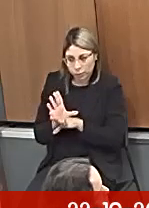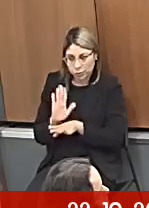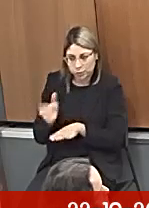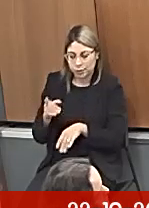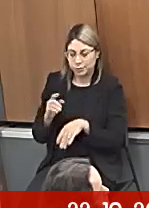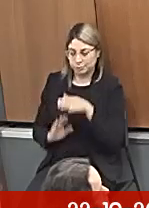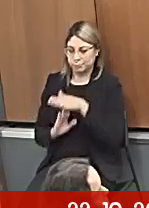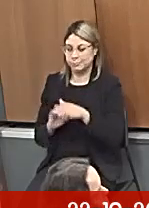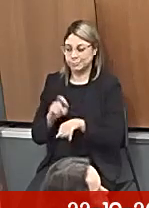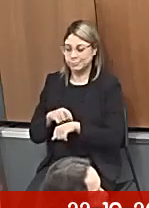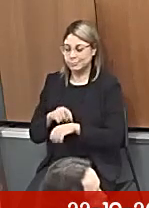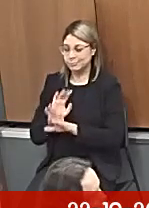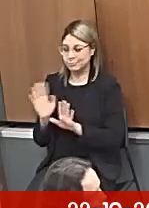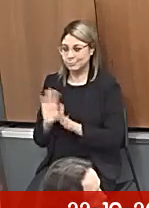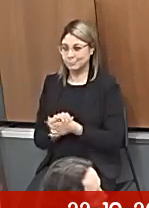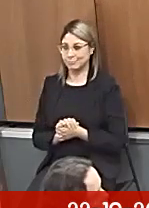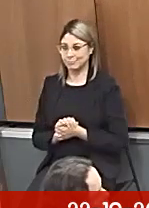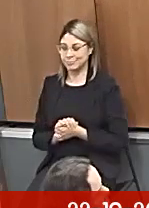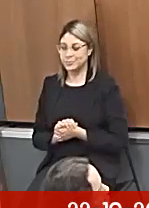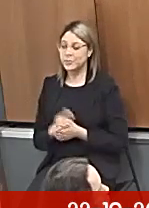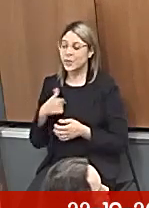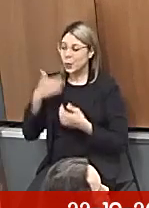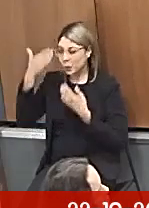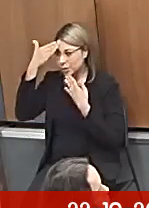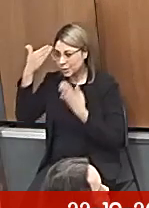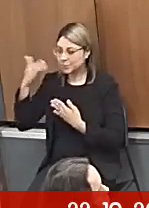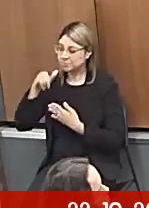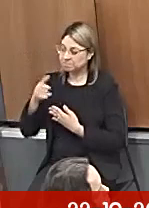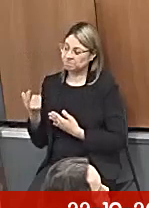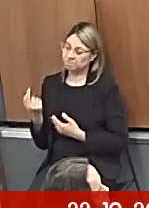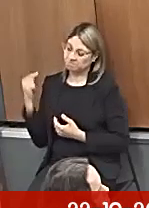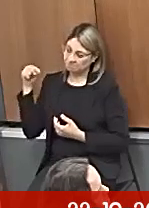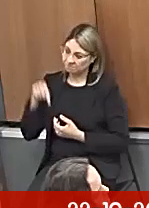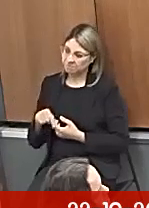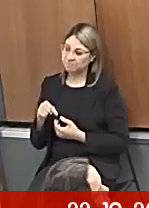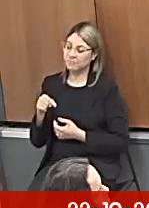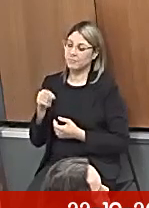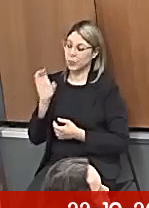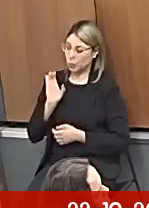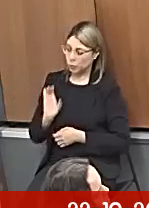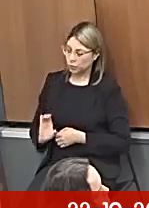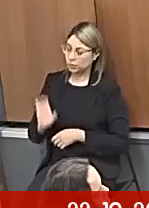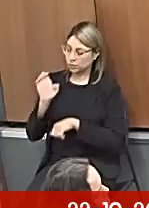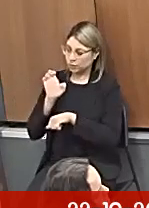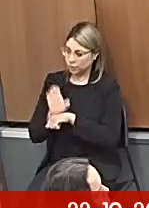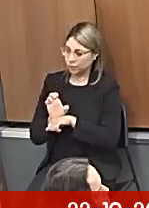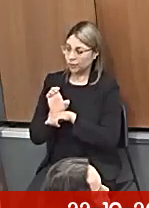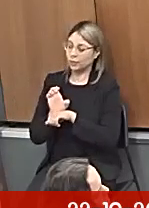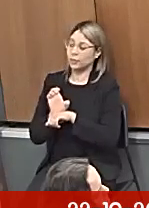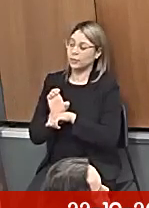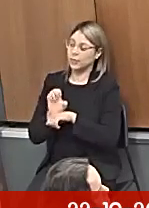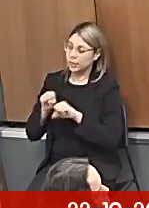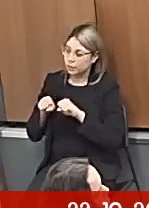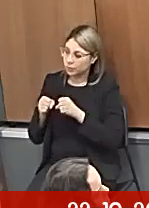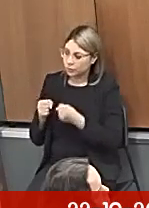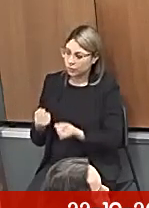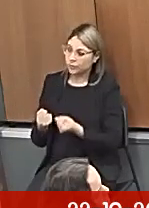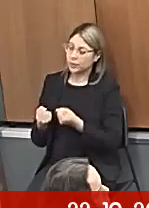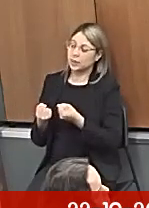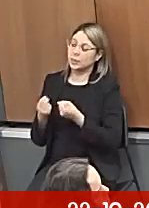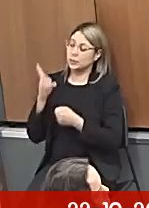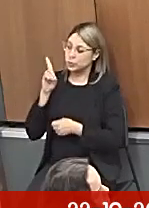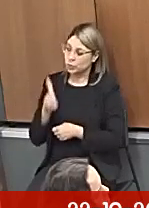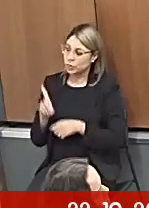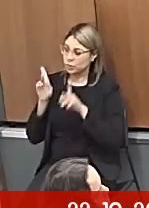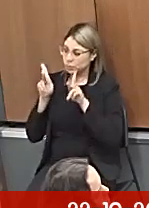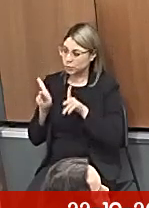Acabou o tempo? Eu agradeço a oportunidade. O Conselho Estadual de Defesa dos Direitos da Pessoa com Deficiência